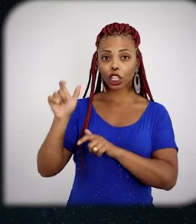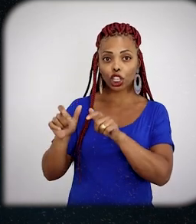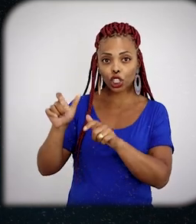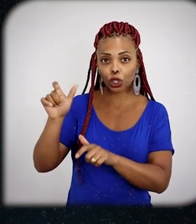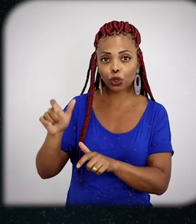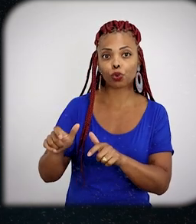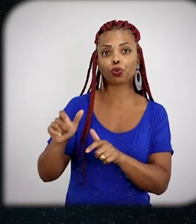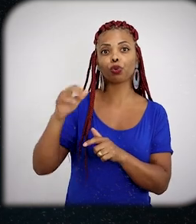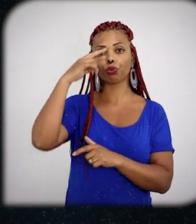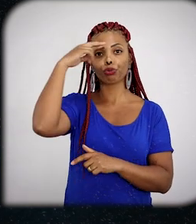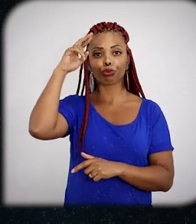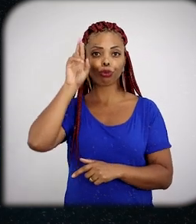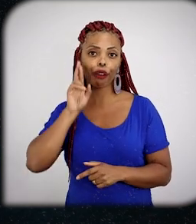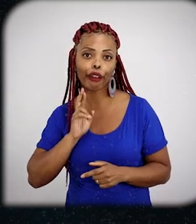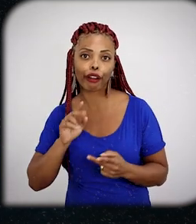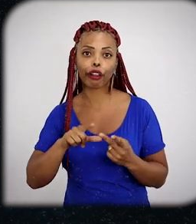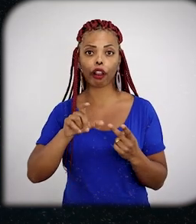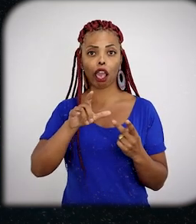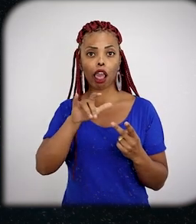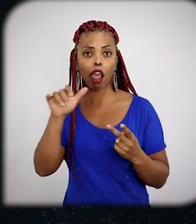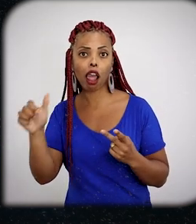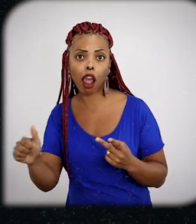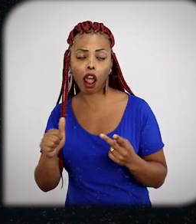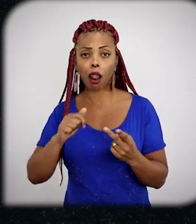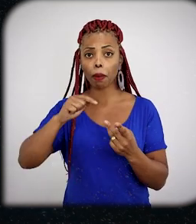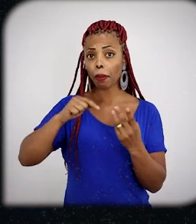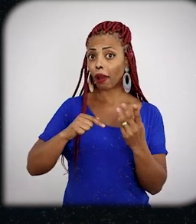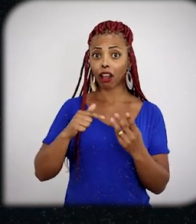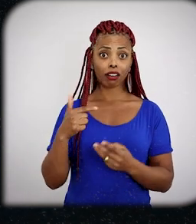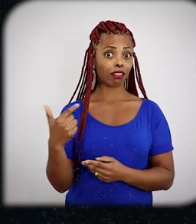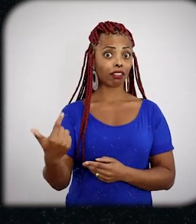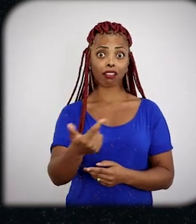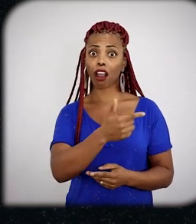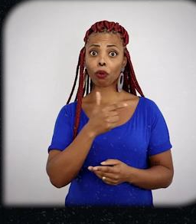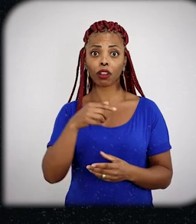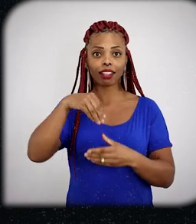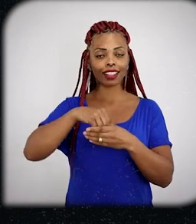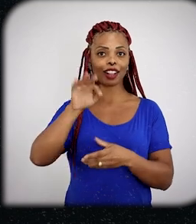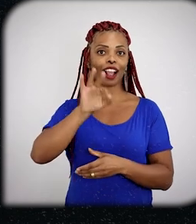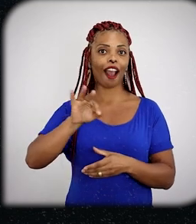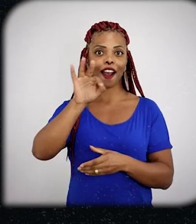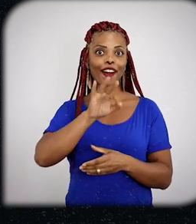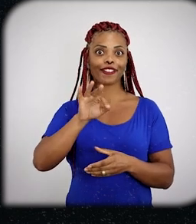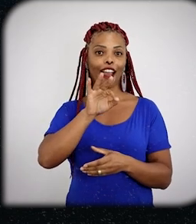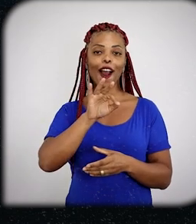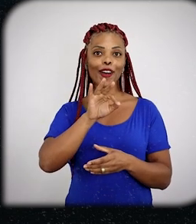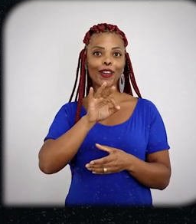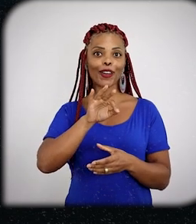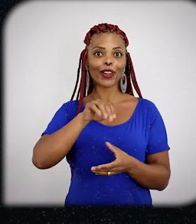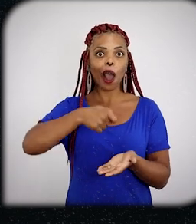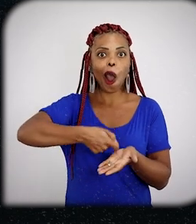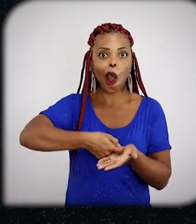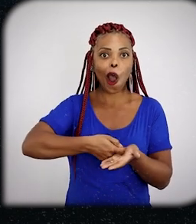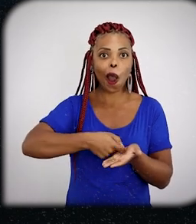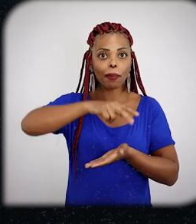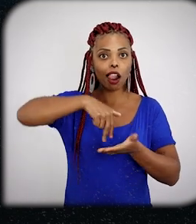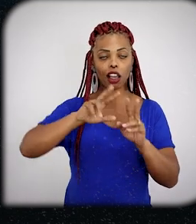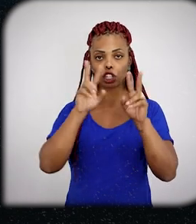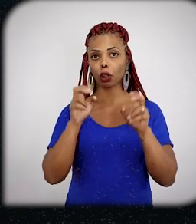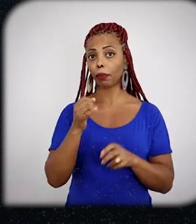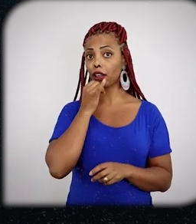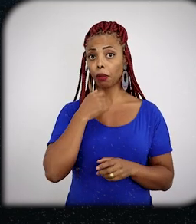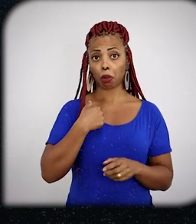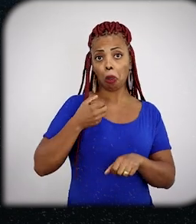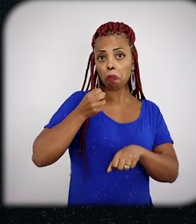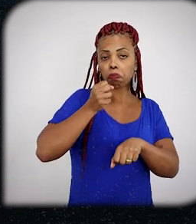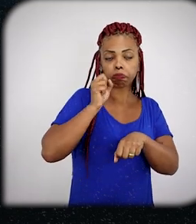foram recomendadas pela universidade. Elas não estavam na bibliografia de nenhum curso que eu fiz,